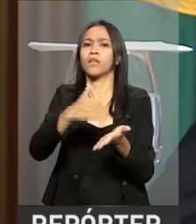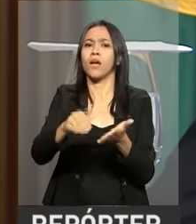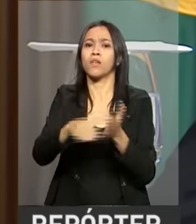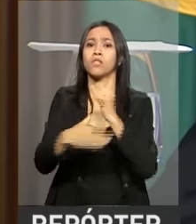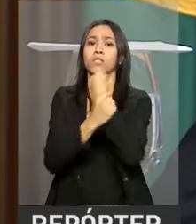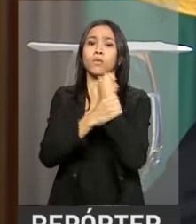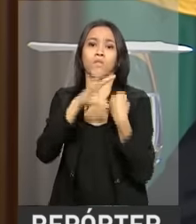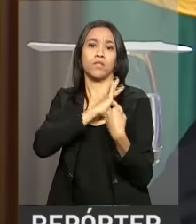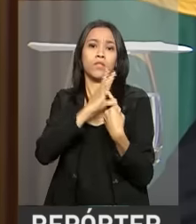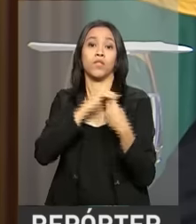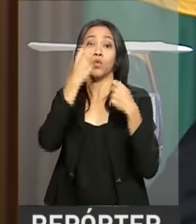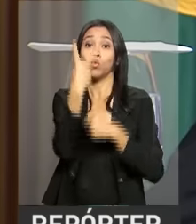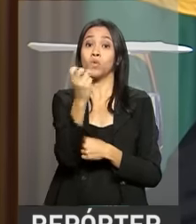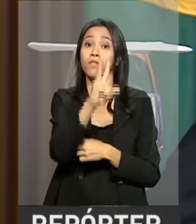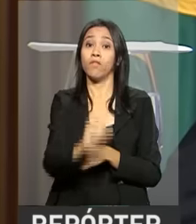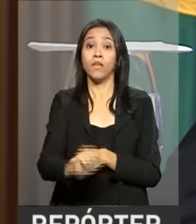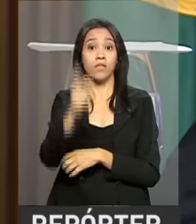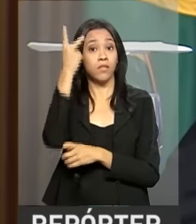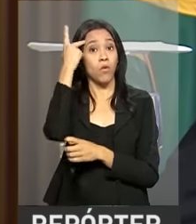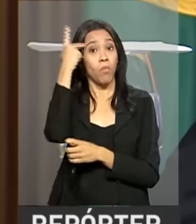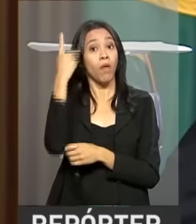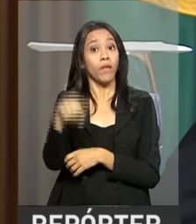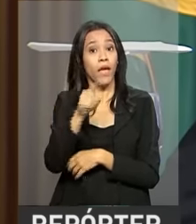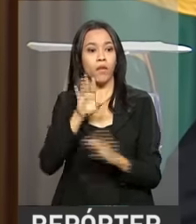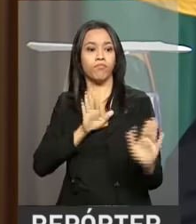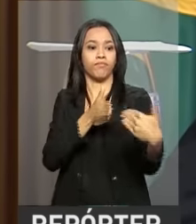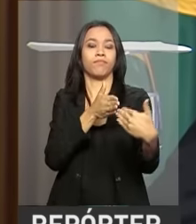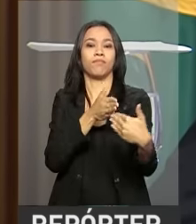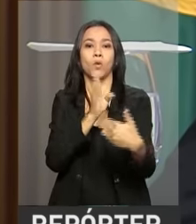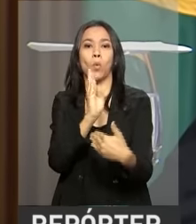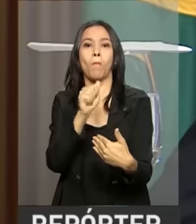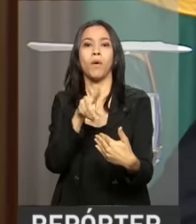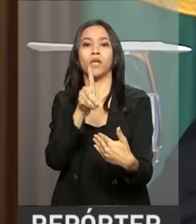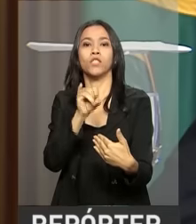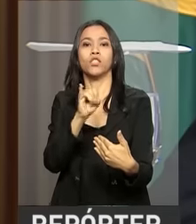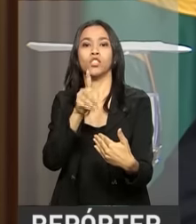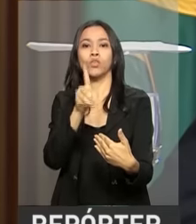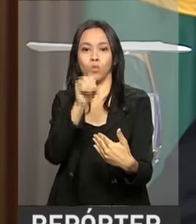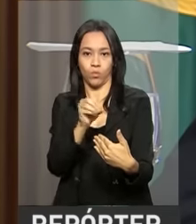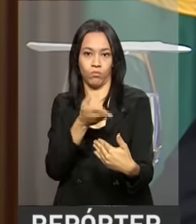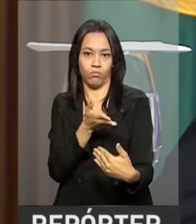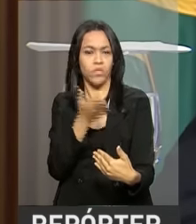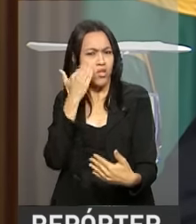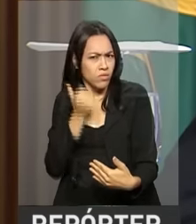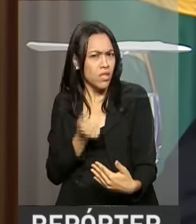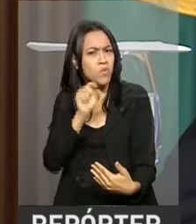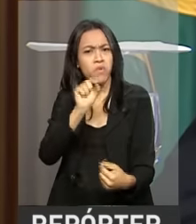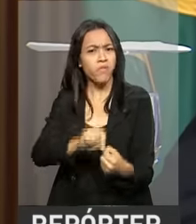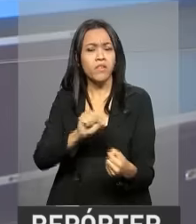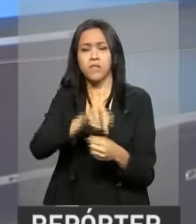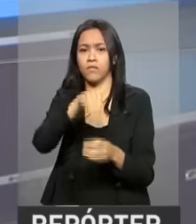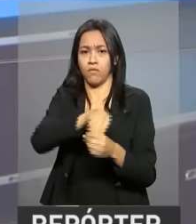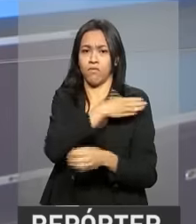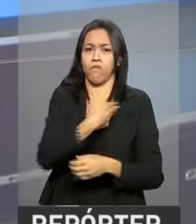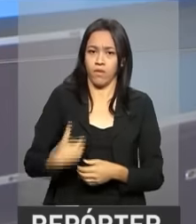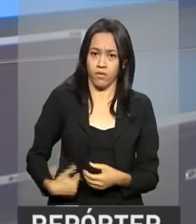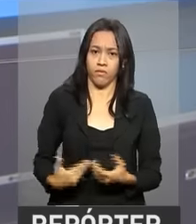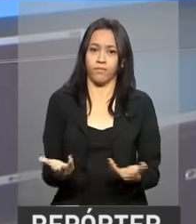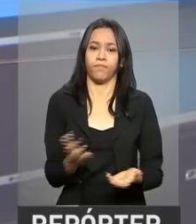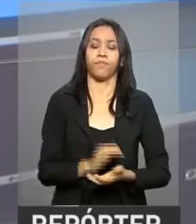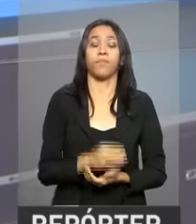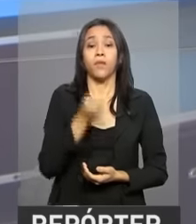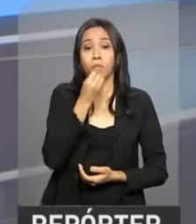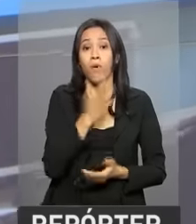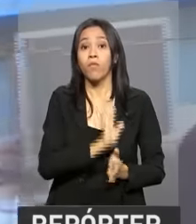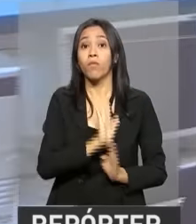duas vezes São Paulo e tratava com bandidos então eu sei o que fazer no governo e saberei como conduzir bom e